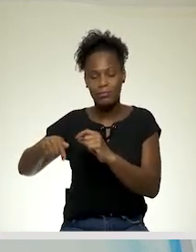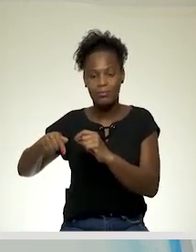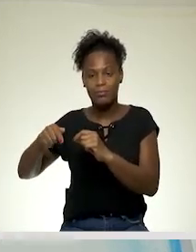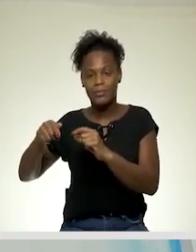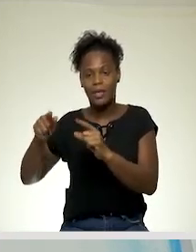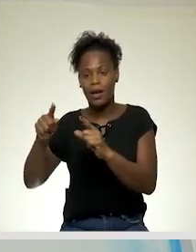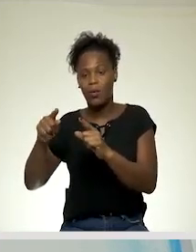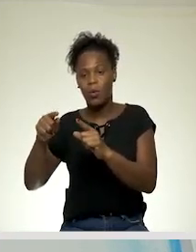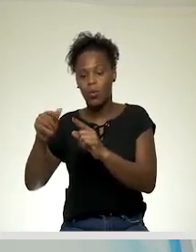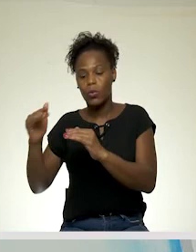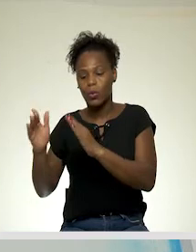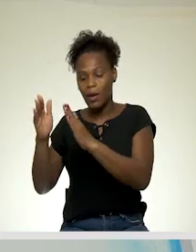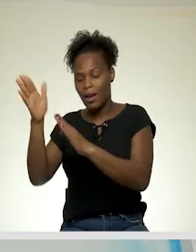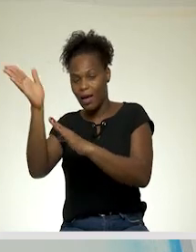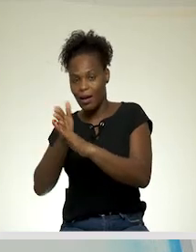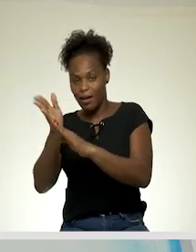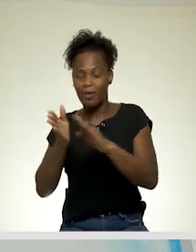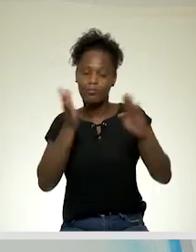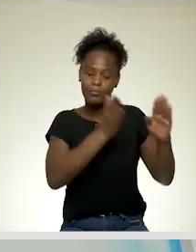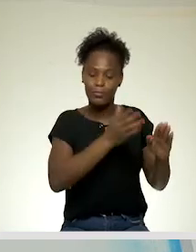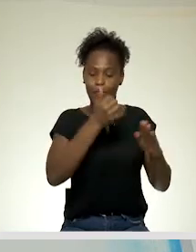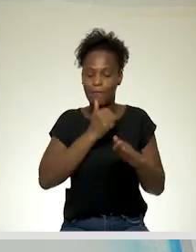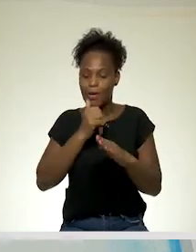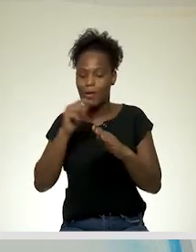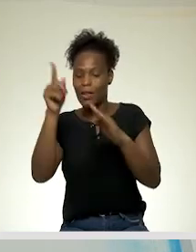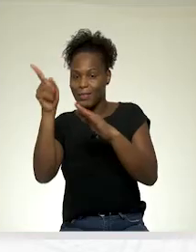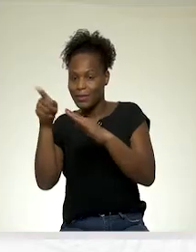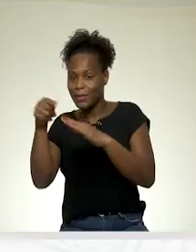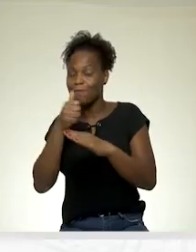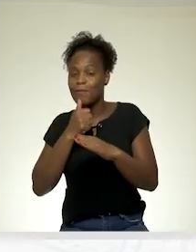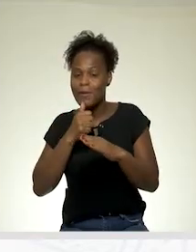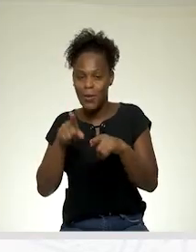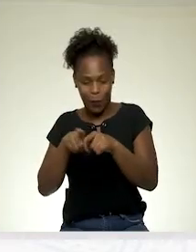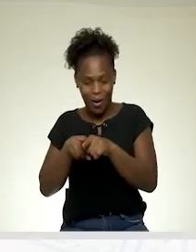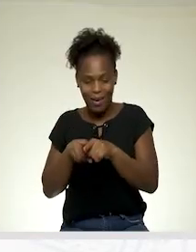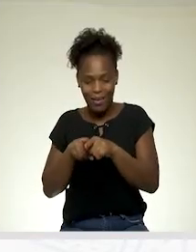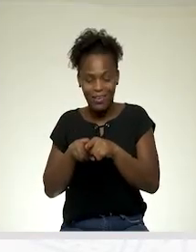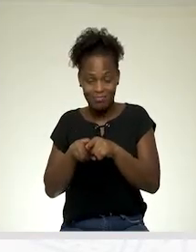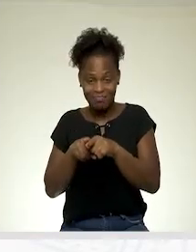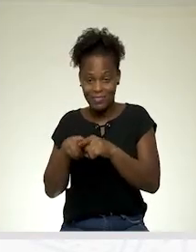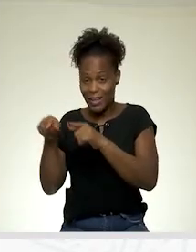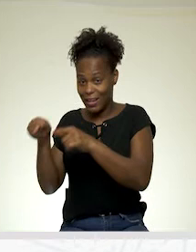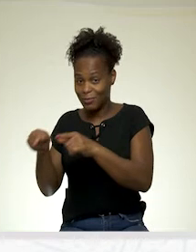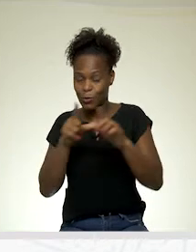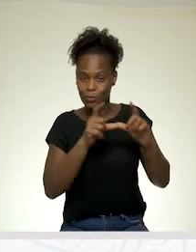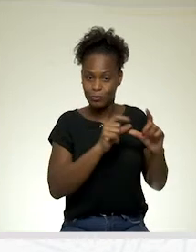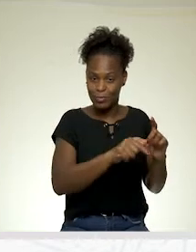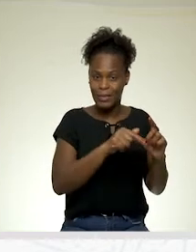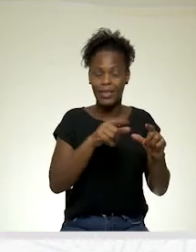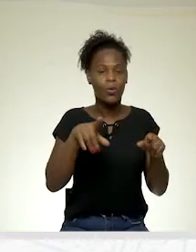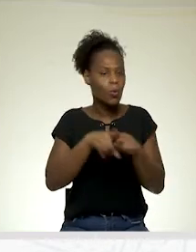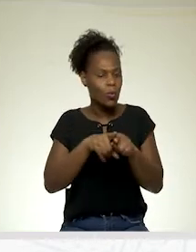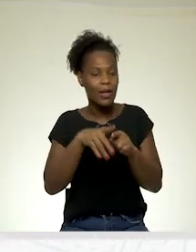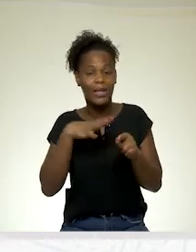é o lado correspondente a esse lado vermelho. Tem 2 tracinhos, ok? Esses 2 tracinhos mostram que é correspondente ao